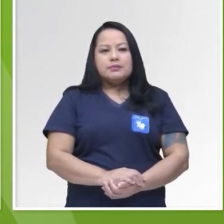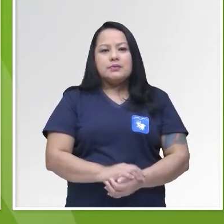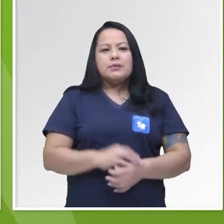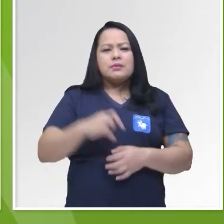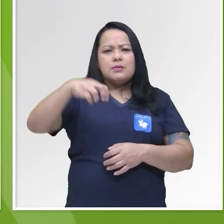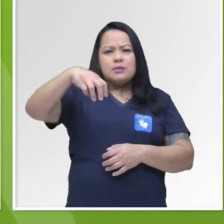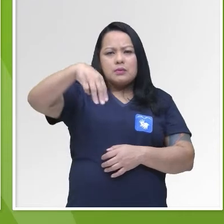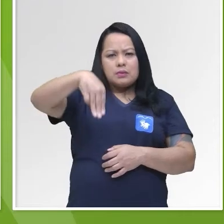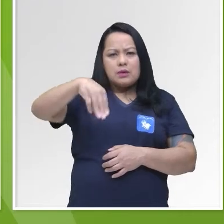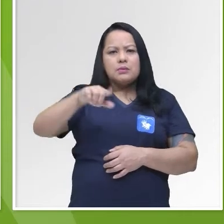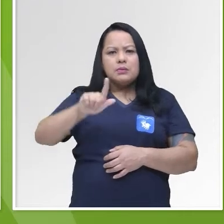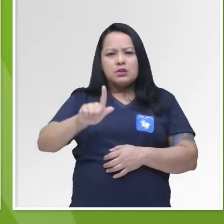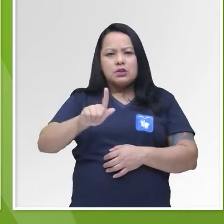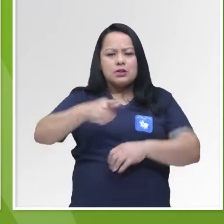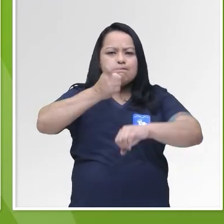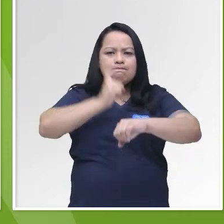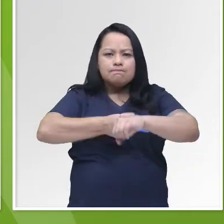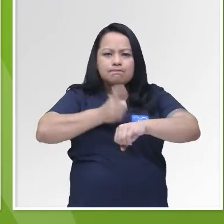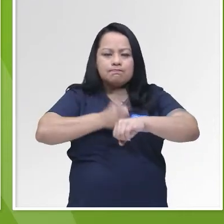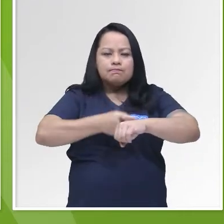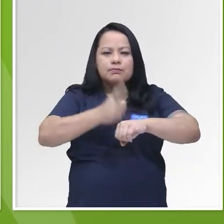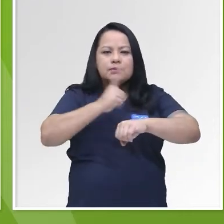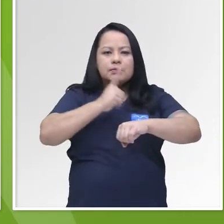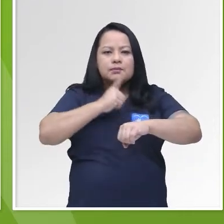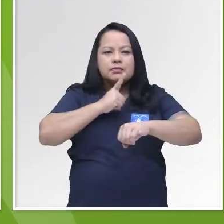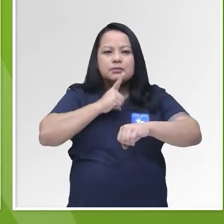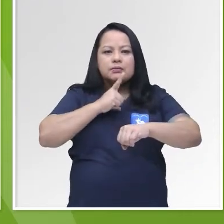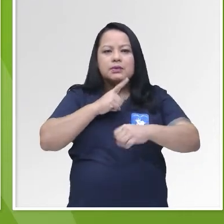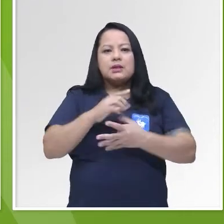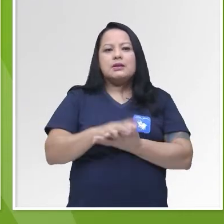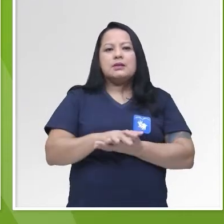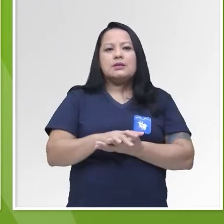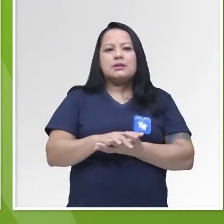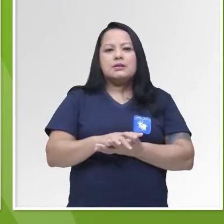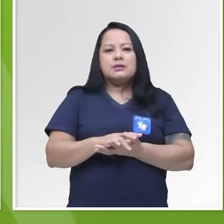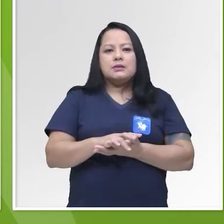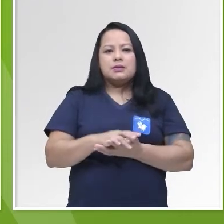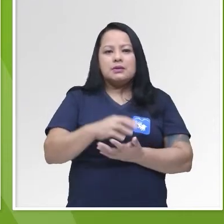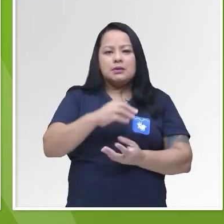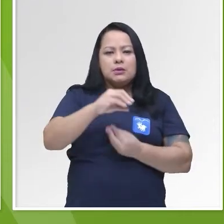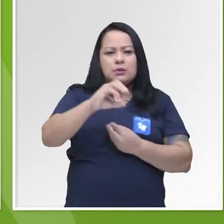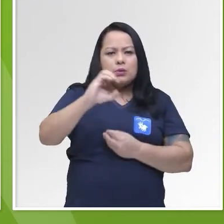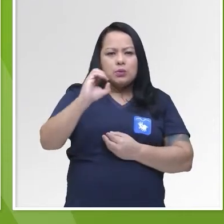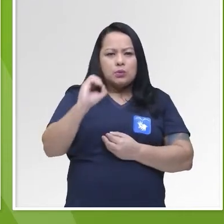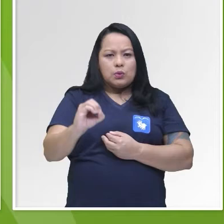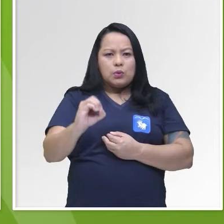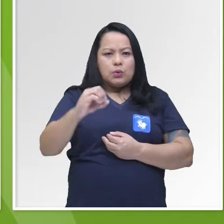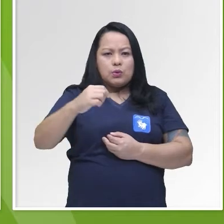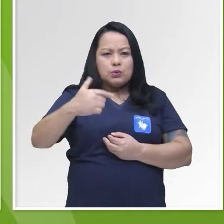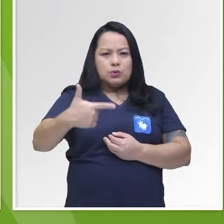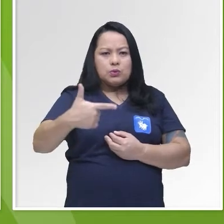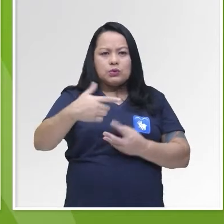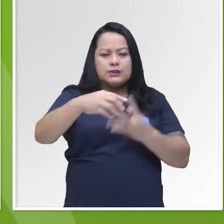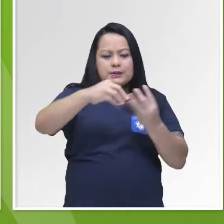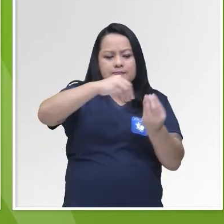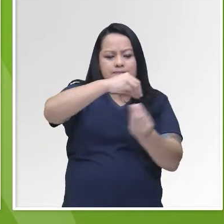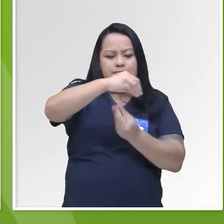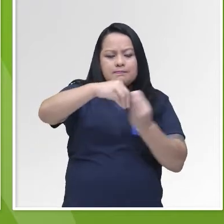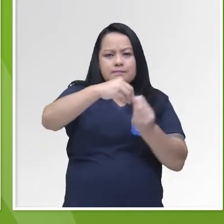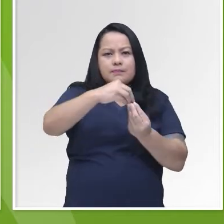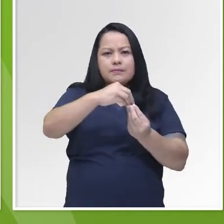magnésio no estado sólido, reagindo com o gás oxigênio, tá?